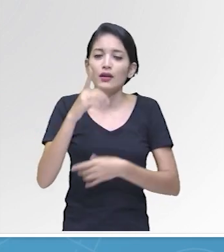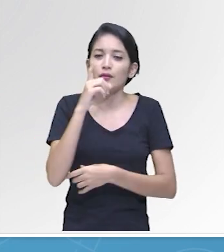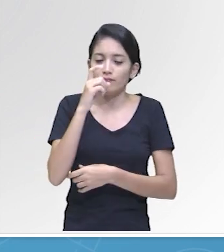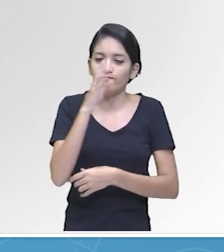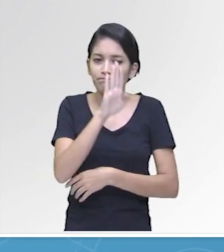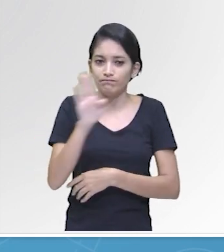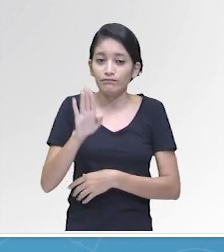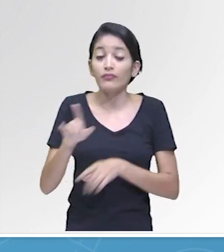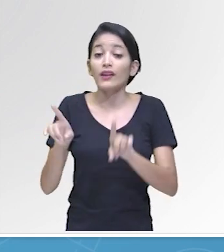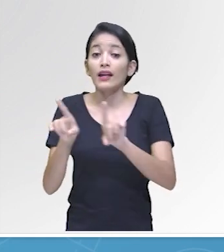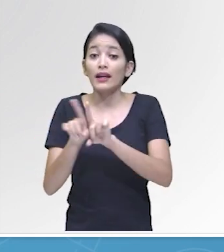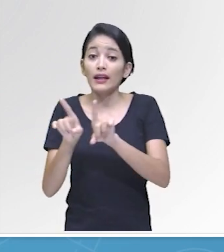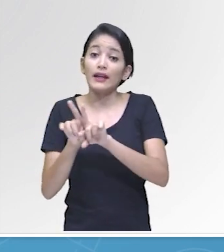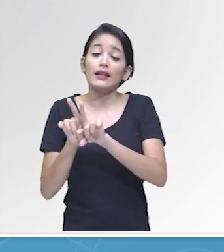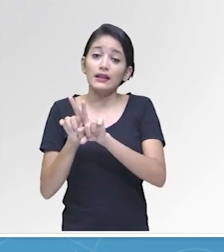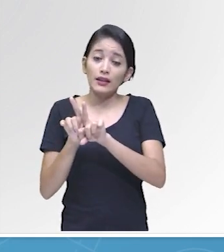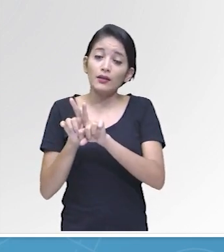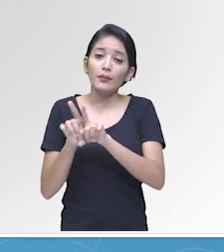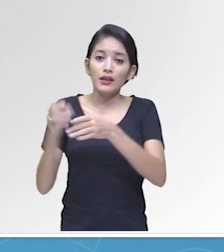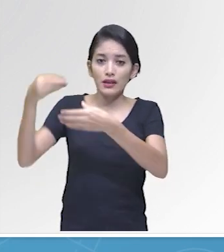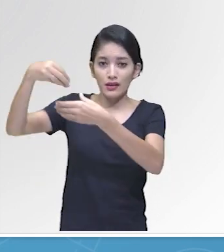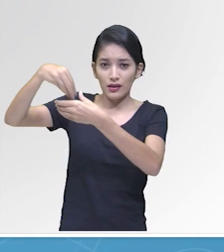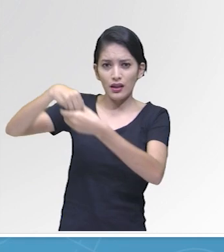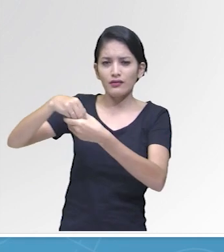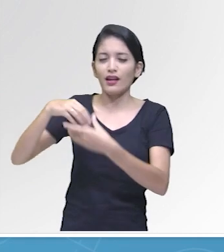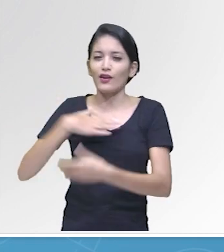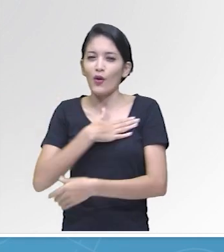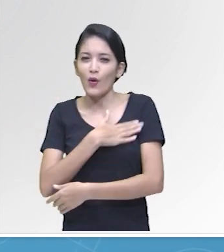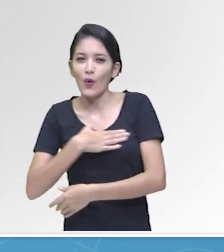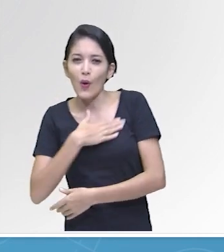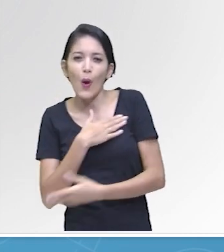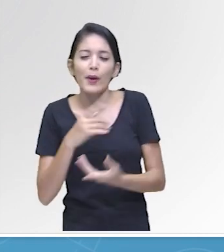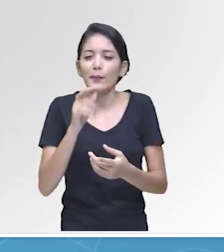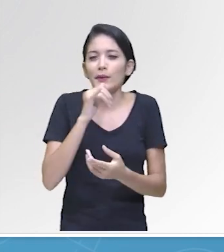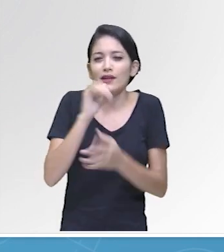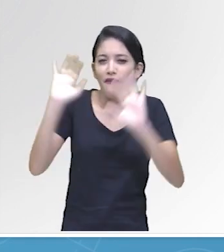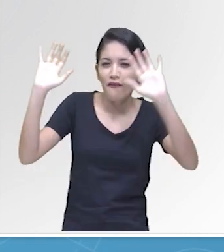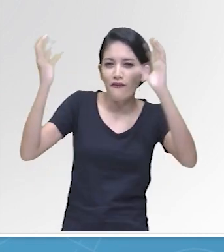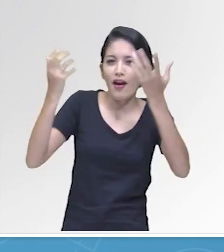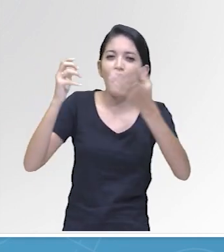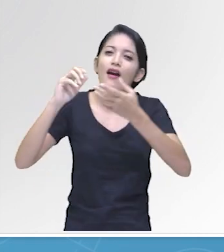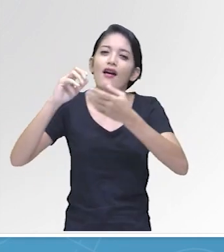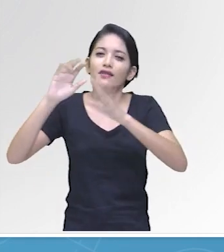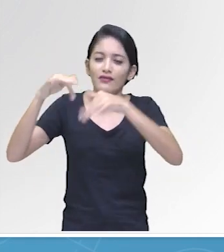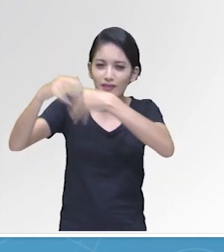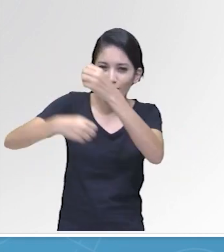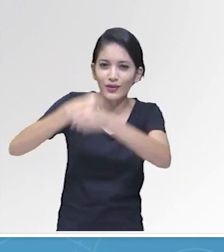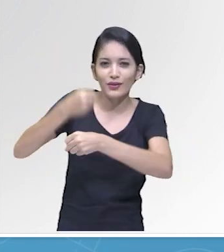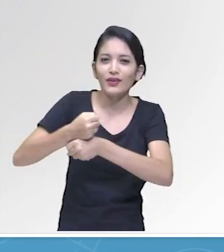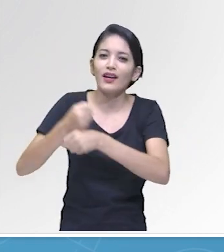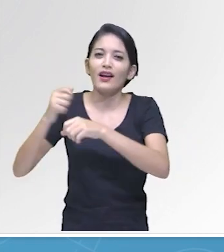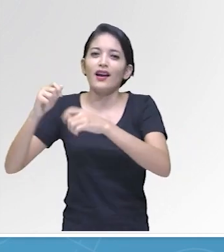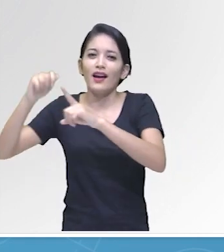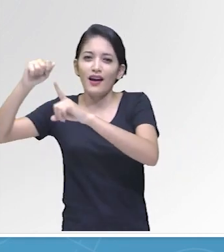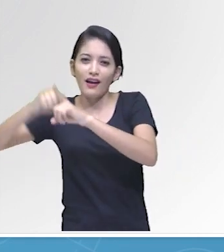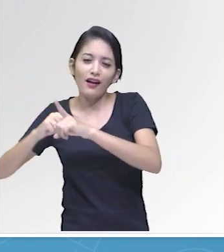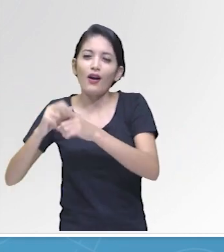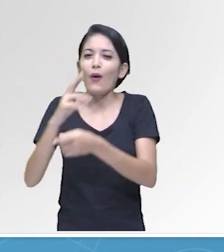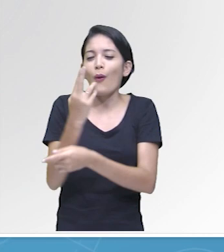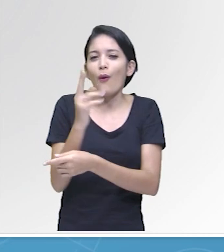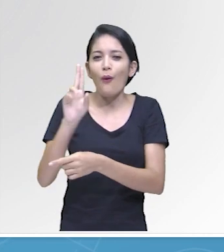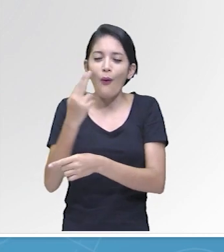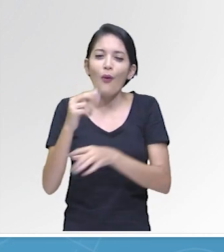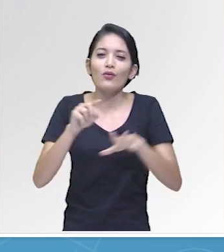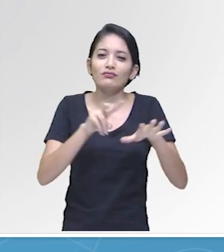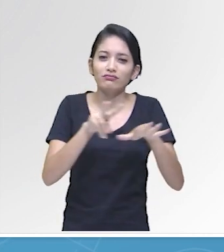E também na produção aqui, ó, para quem gosta, né, festas de final de ano, final do mês, final de semana, tem